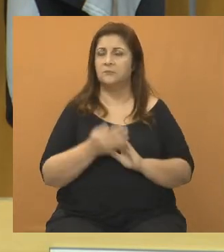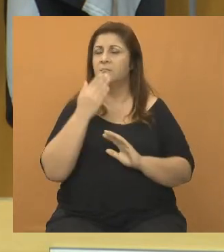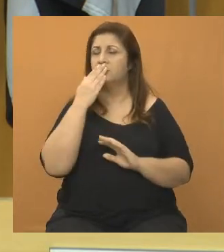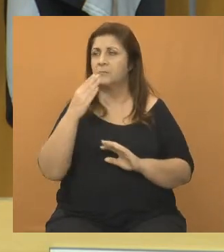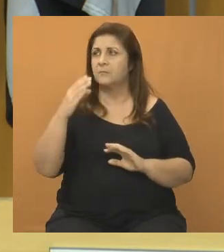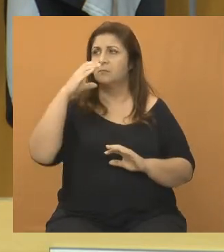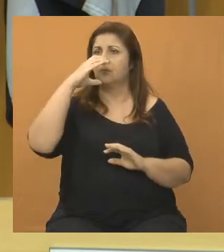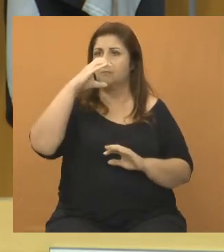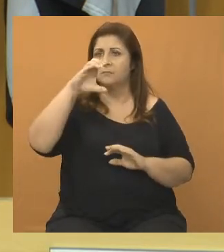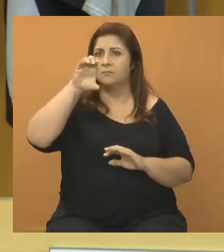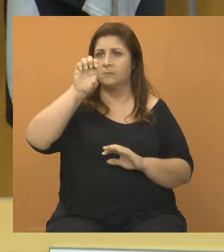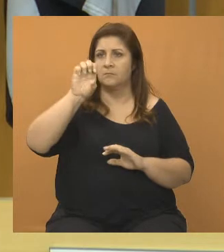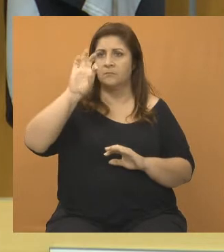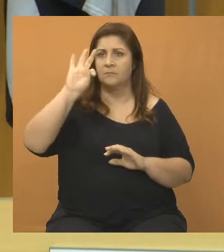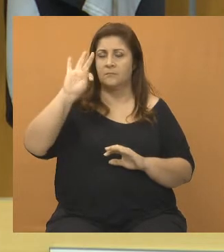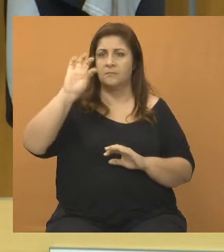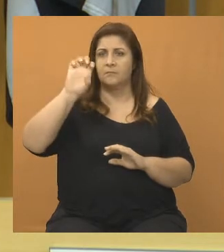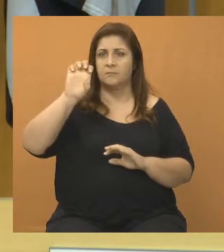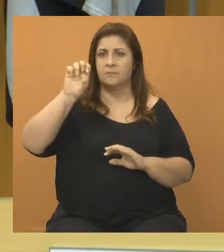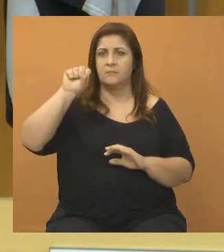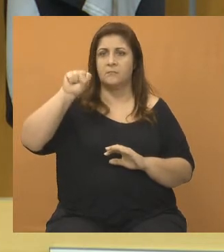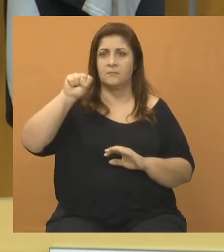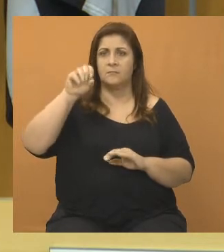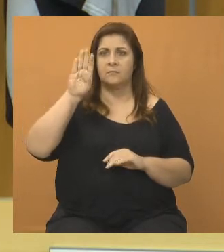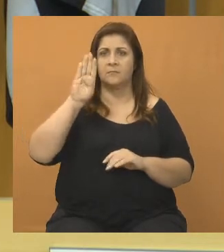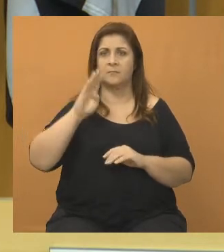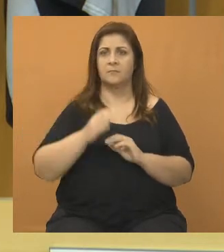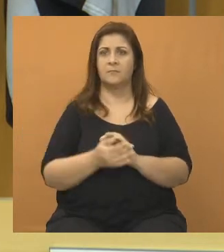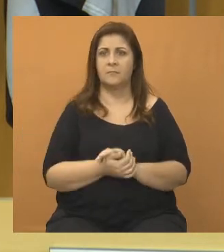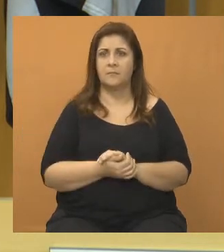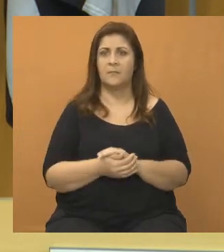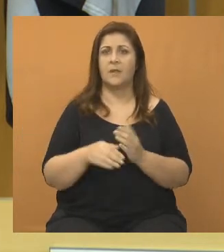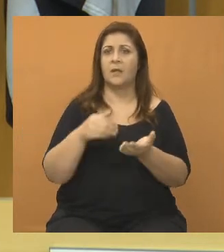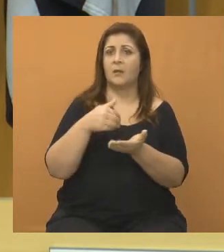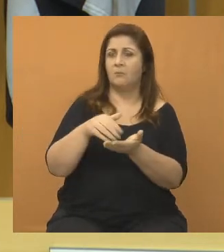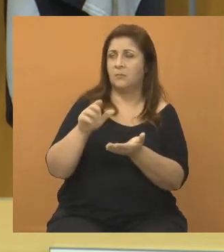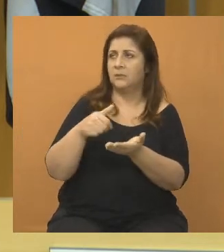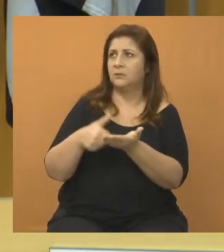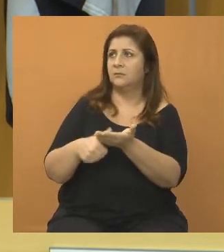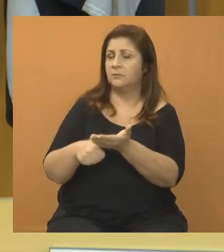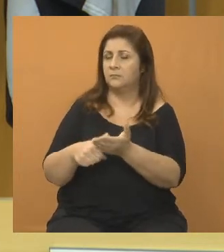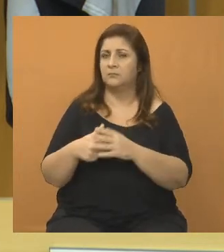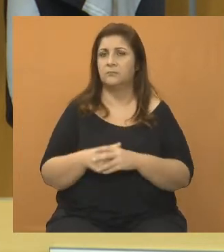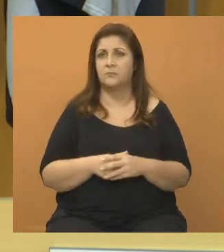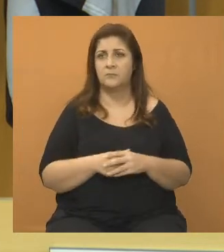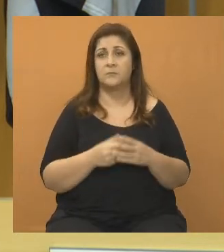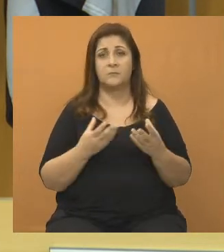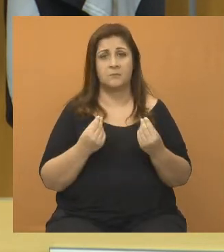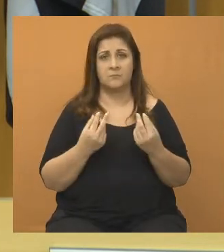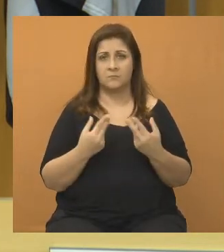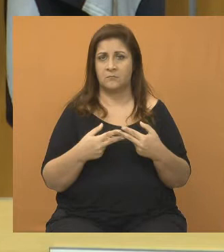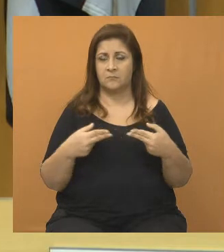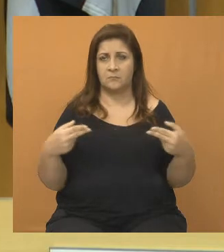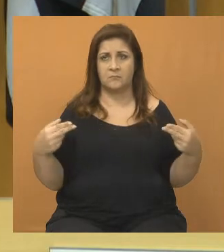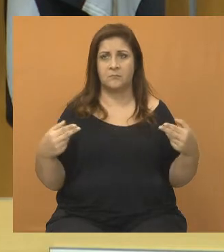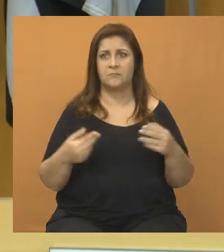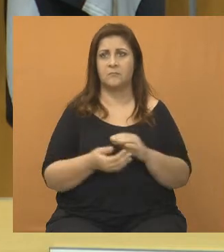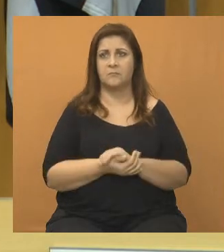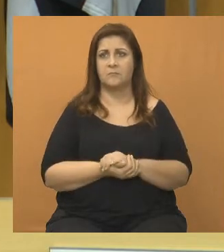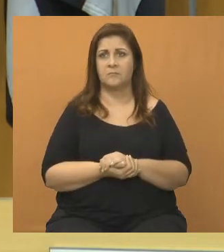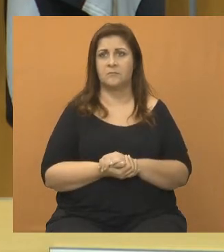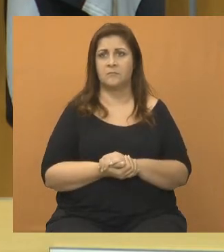para a CETESB, mandar documentação para os órgãos competentes. É extremamente rigoroso o